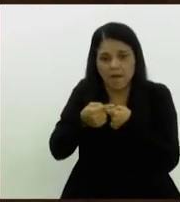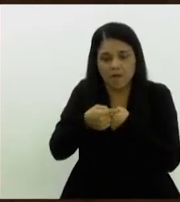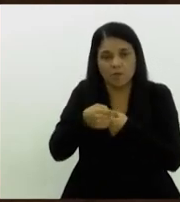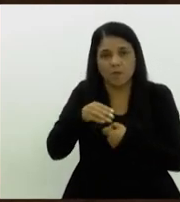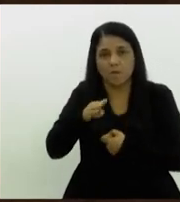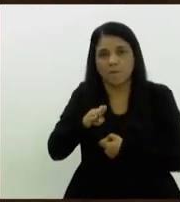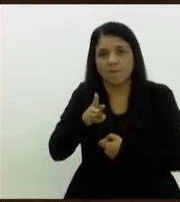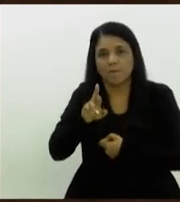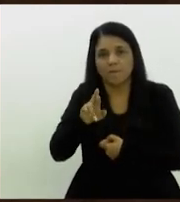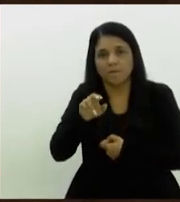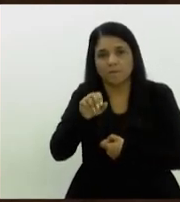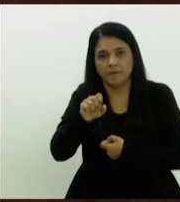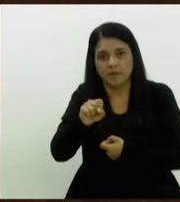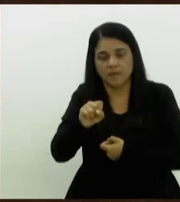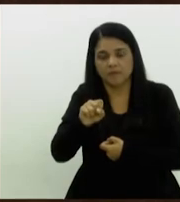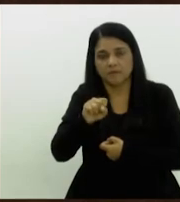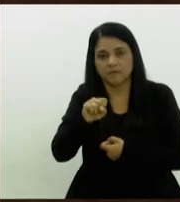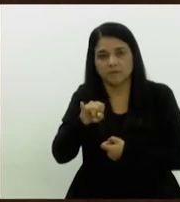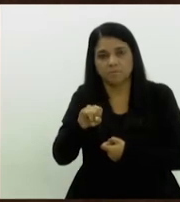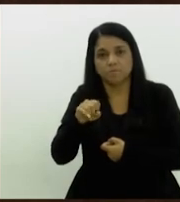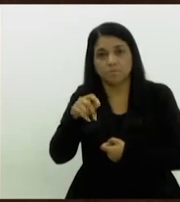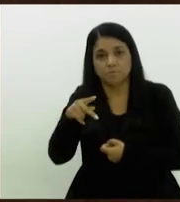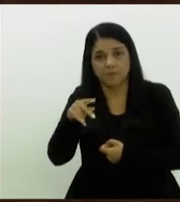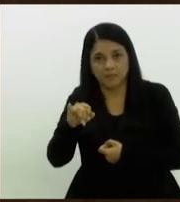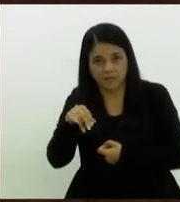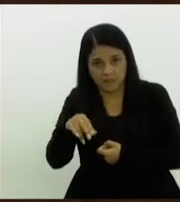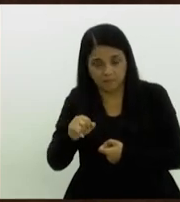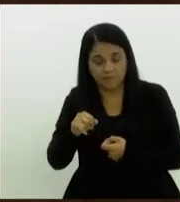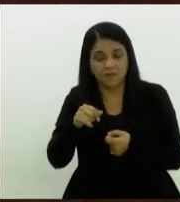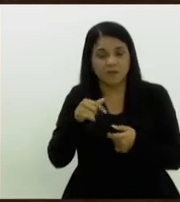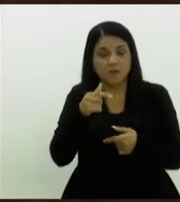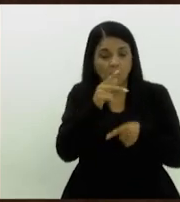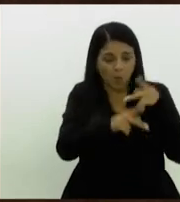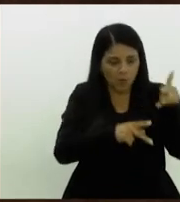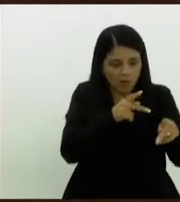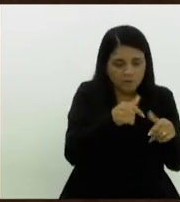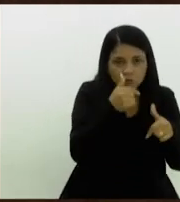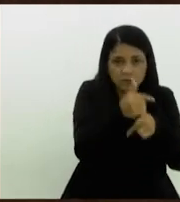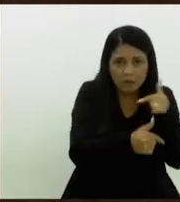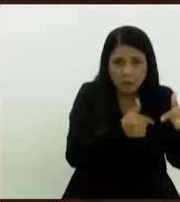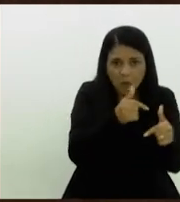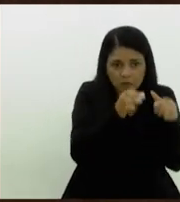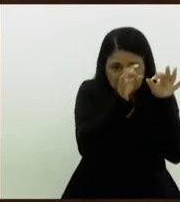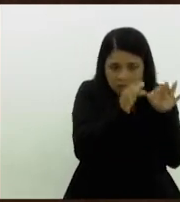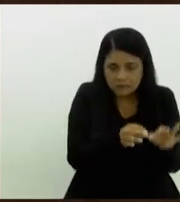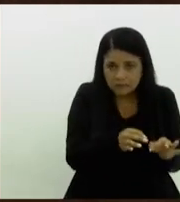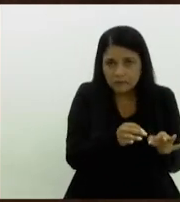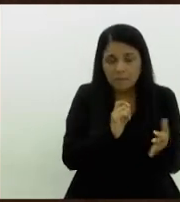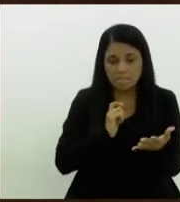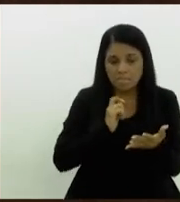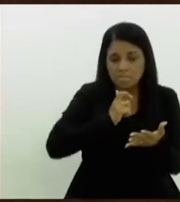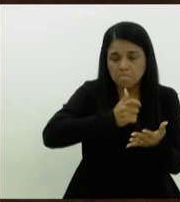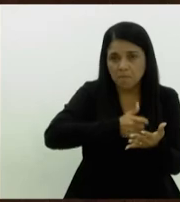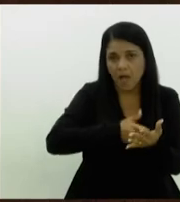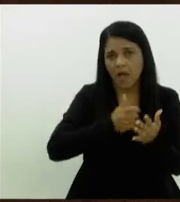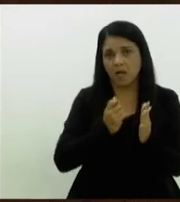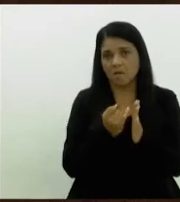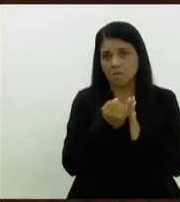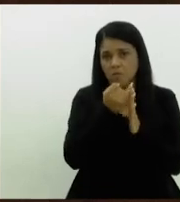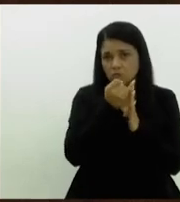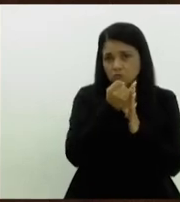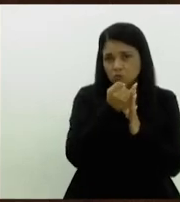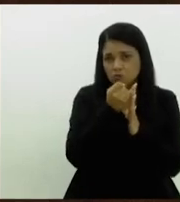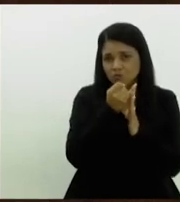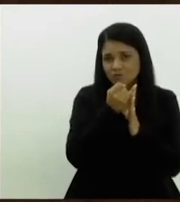de Pina, onde aquela população trabalhadora, correta, digna, que paga seus impostos,